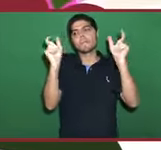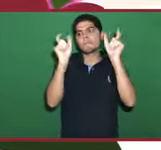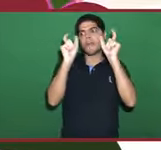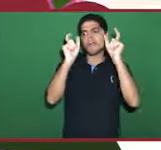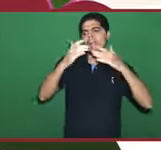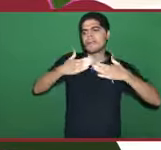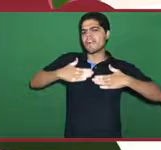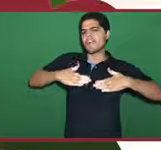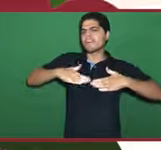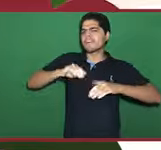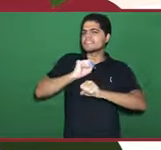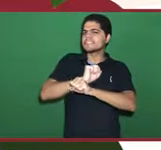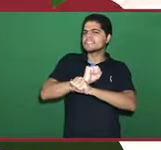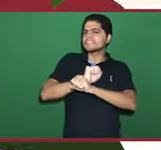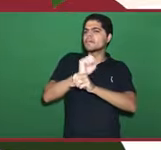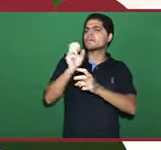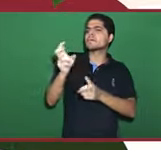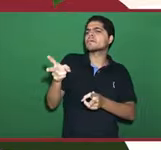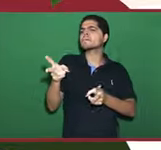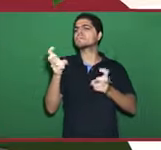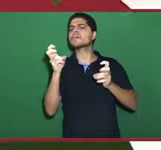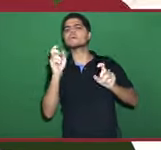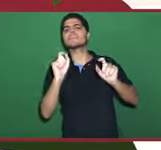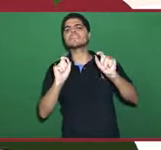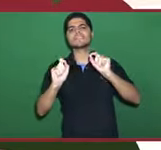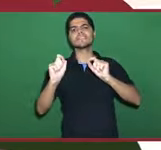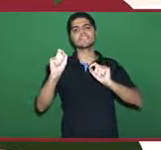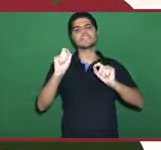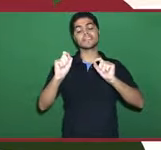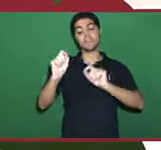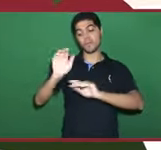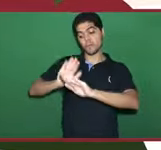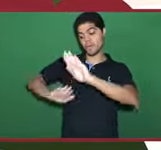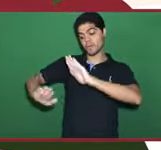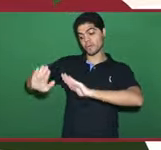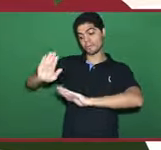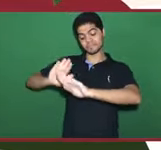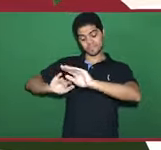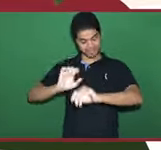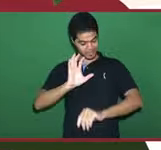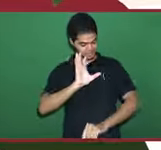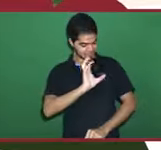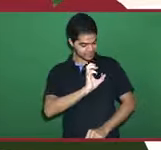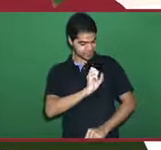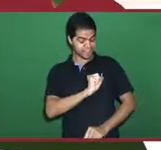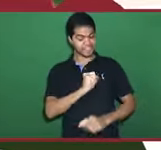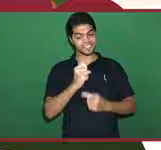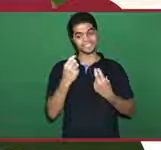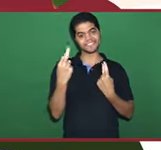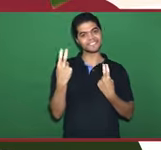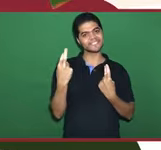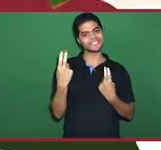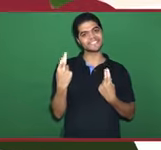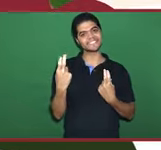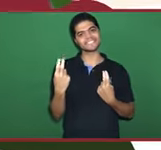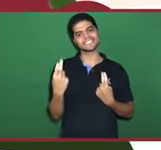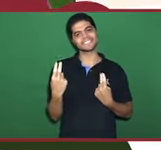Atento esperar e assim descobrir que amor também é cuidado.